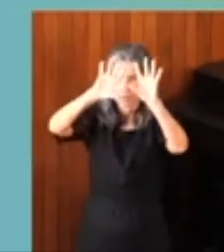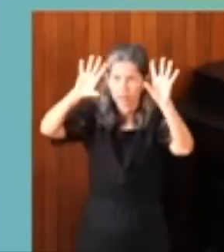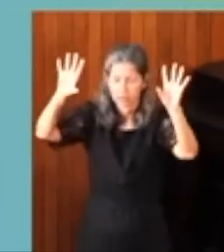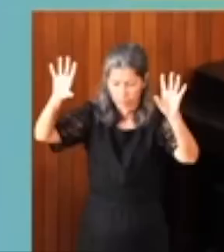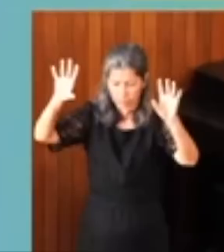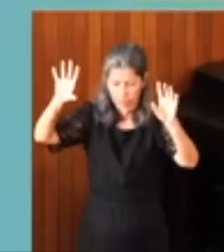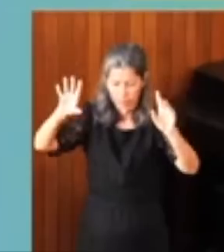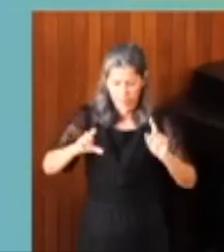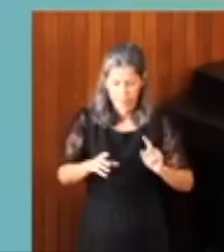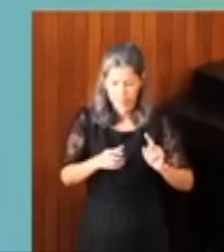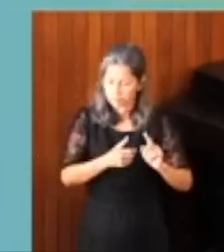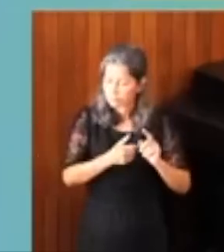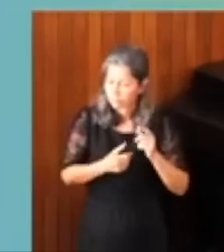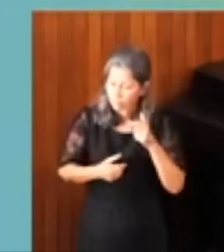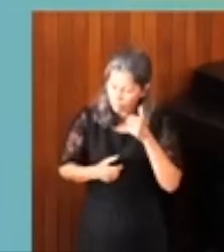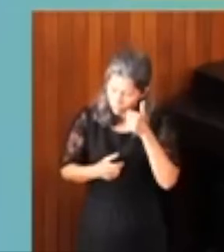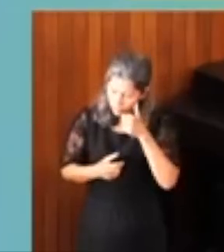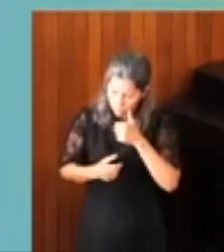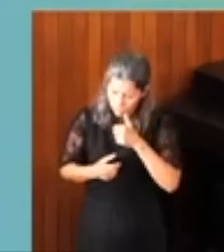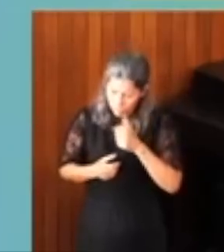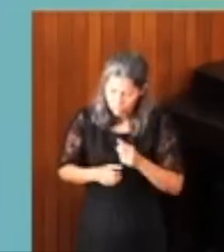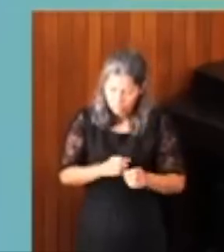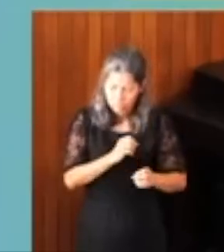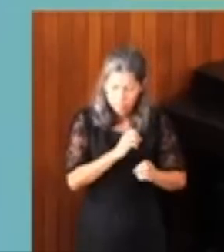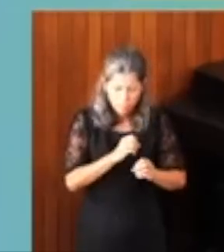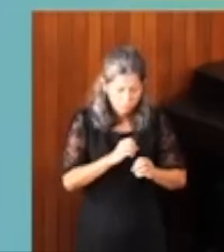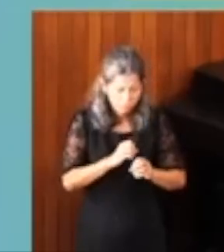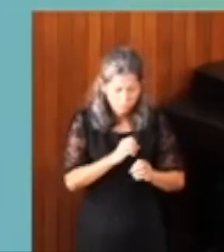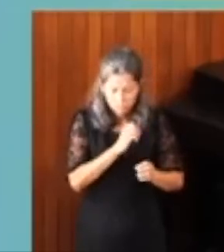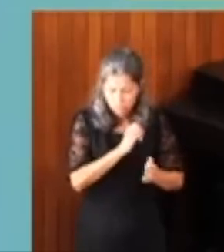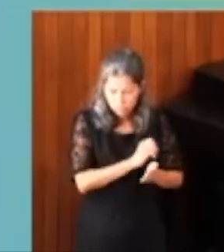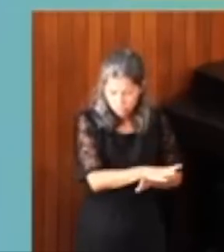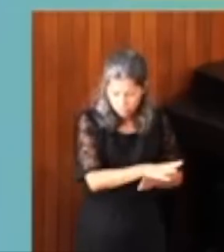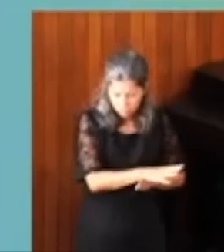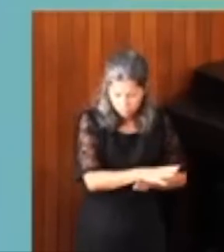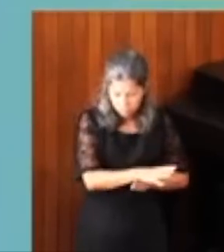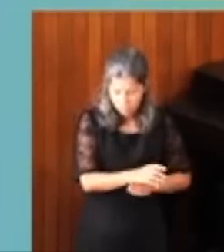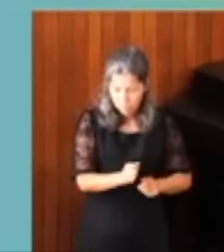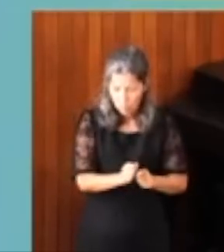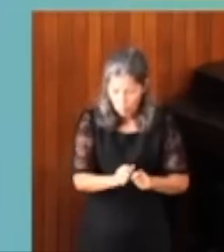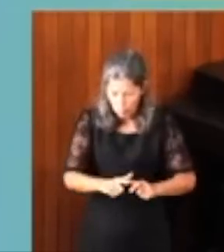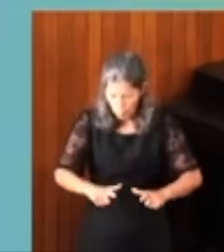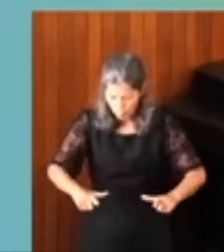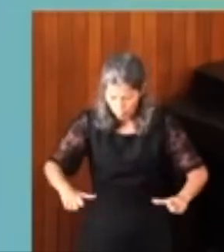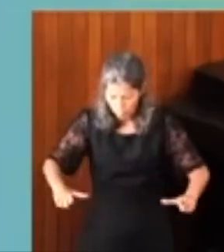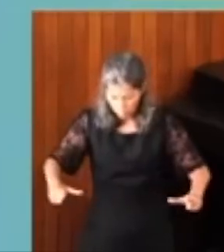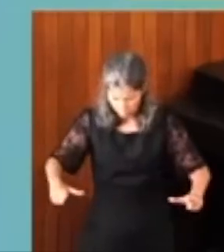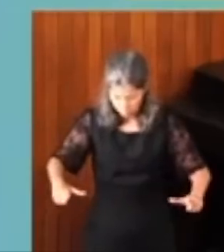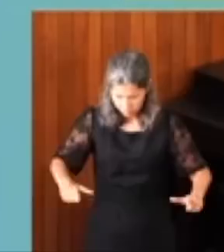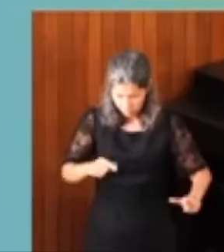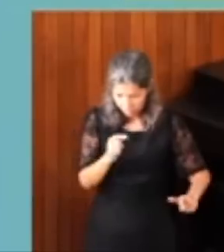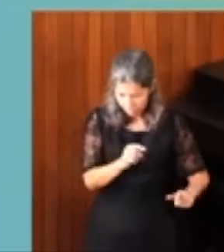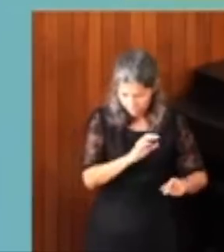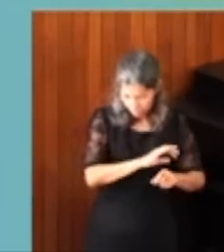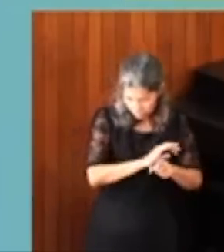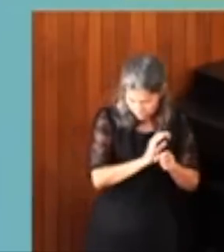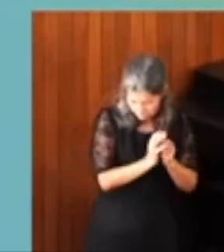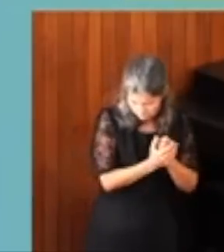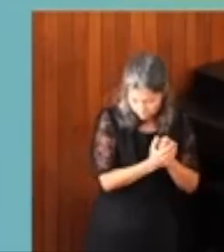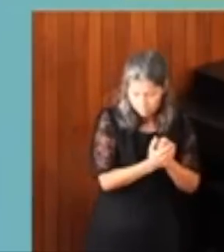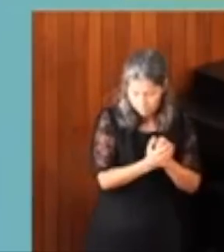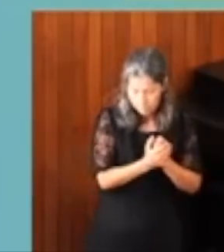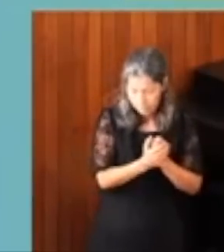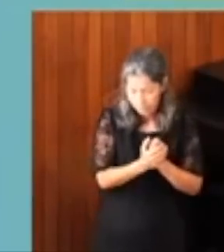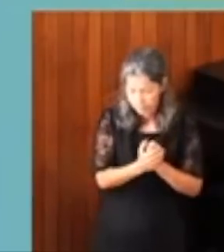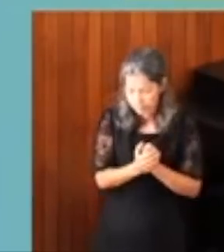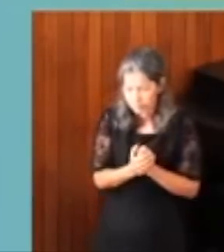porém, fugiu para o deserto, onde Deus lhe havia preparado um lugar para que nele a sustentassem durante 1260